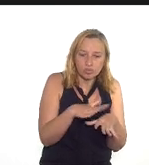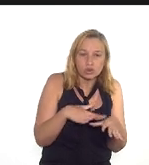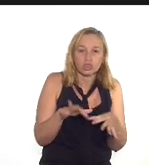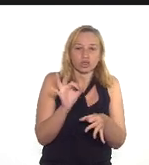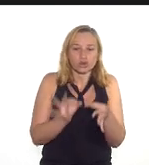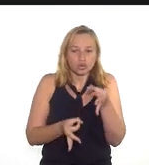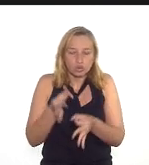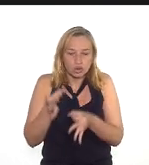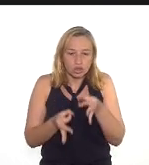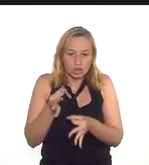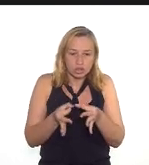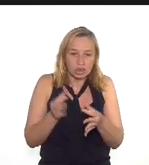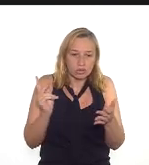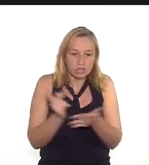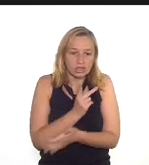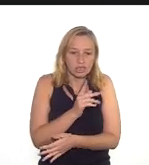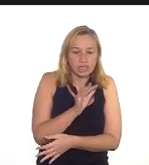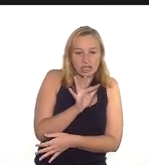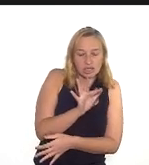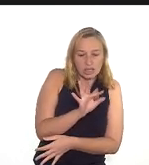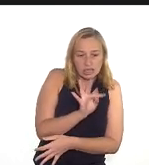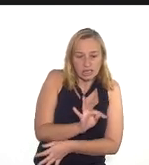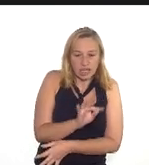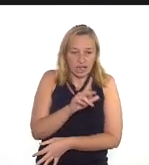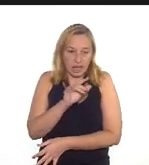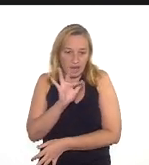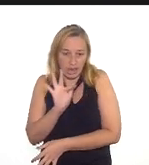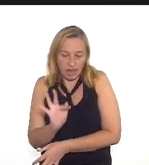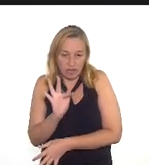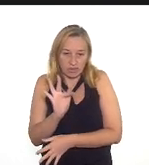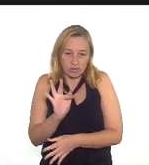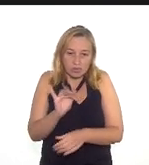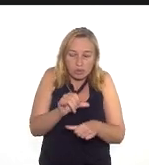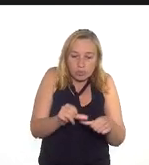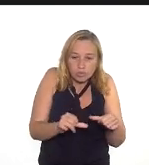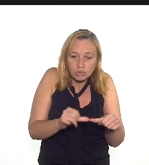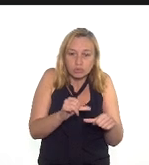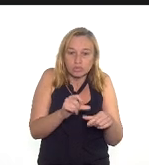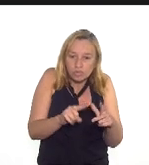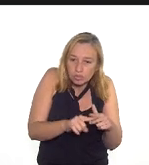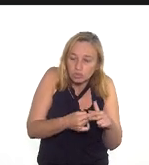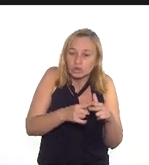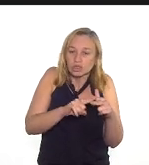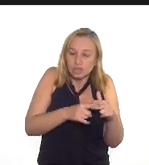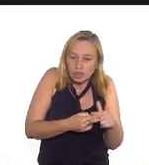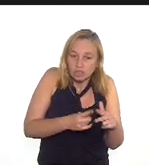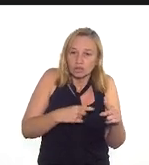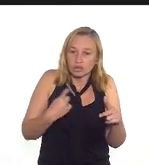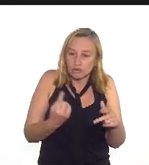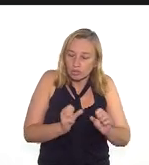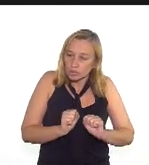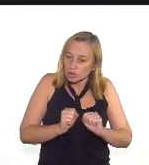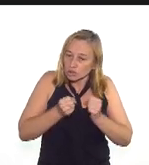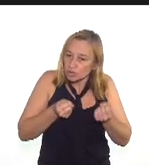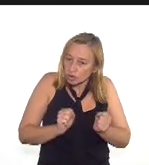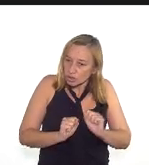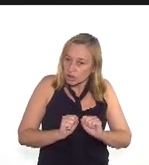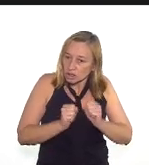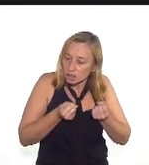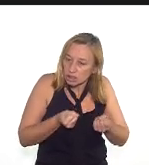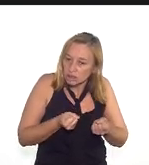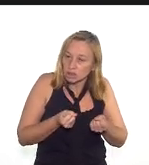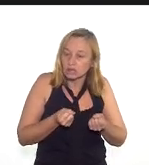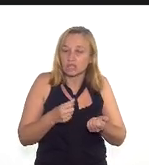trás ocorrendo no STF. Conforme esse cenário foi se alterando, né, a gente foi buscando, vamos dizer assim,